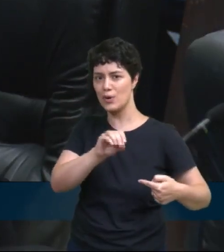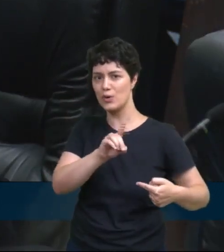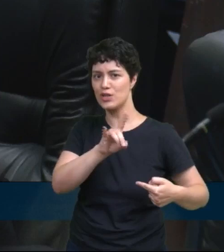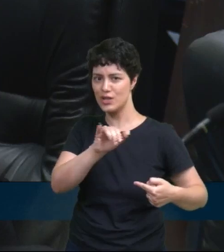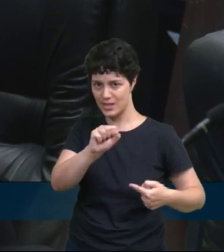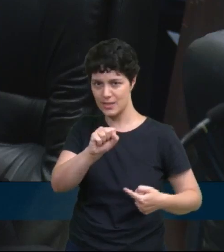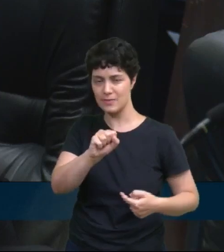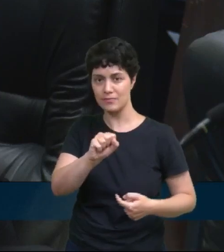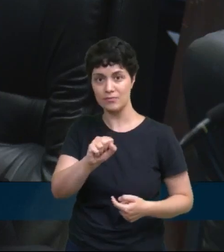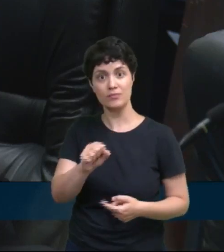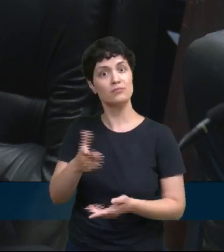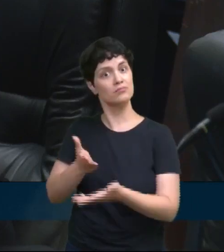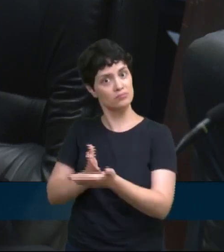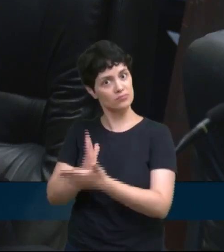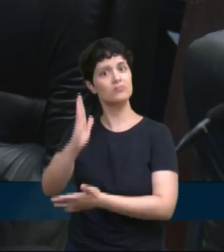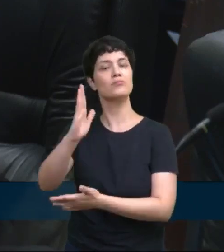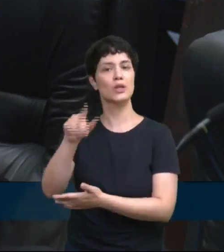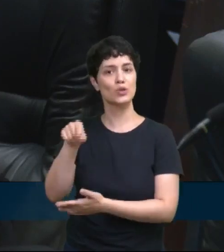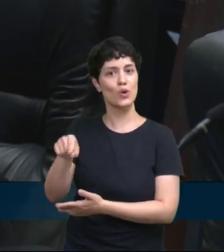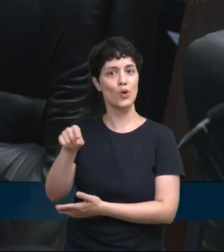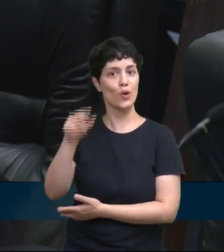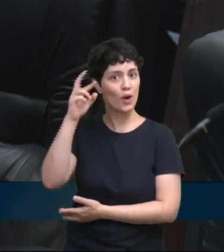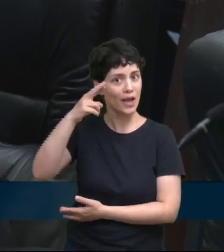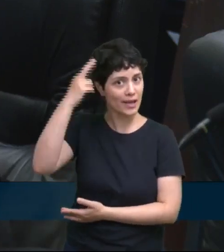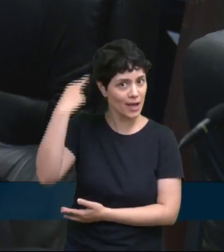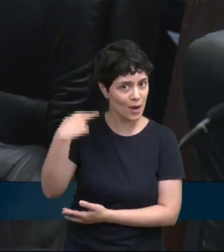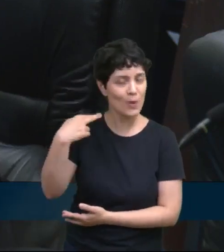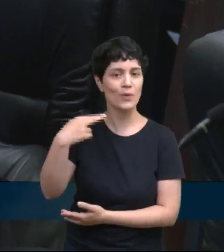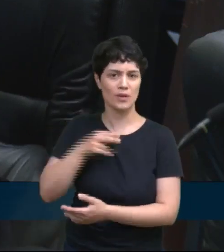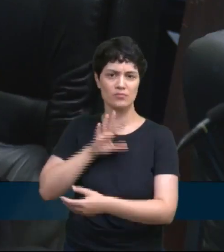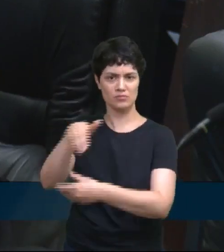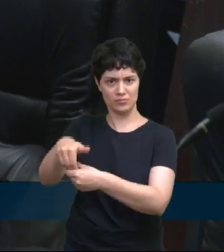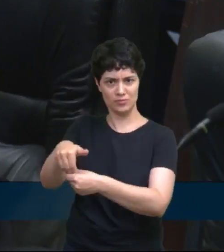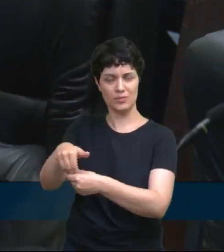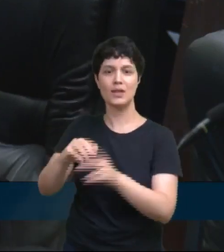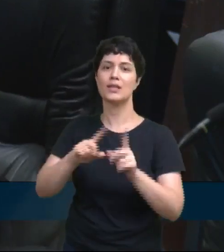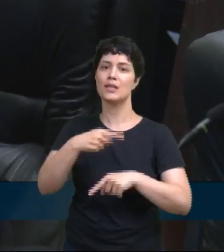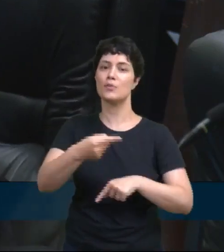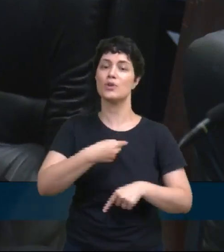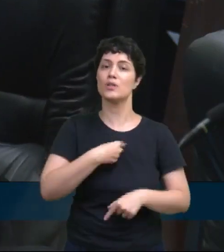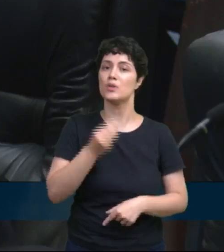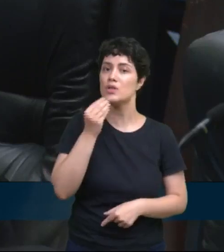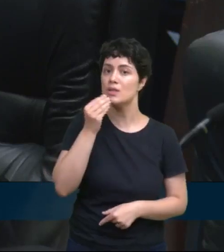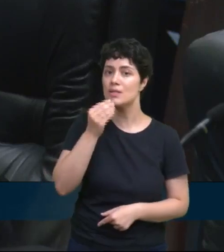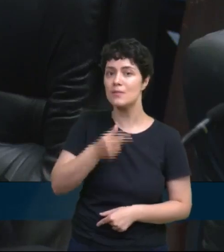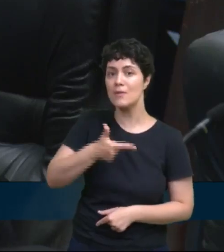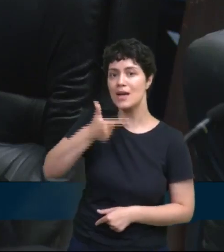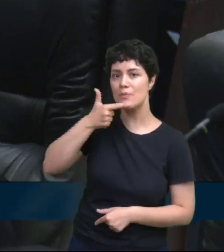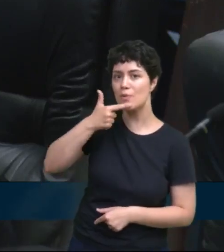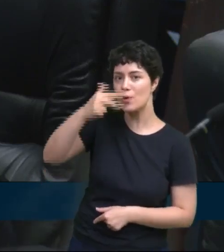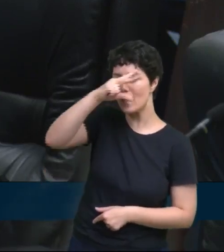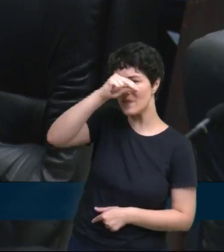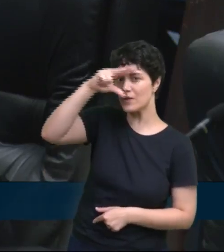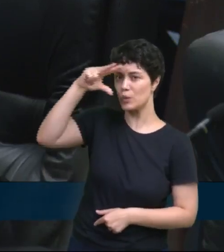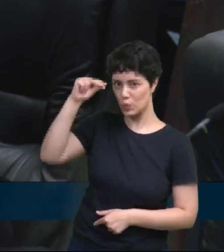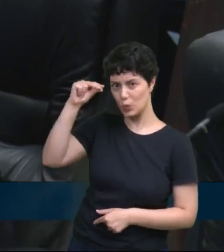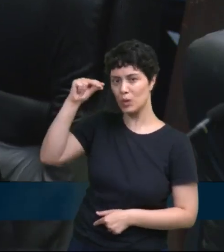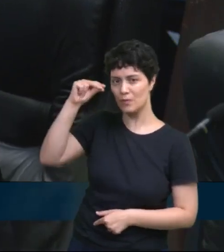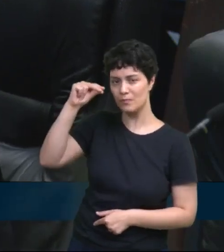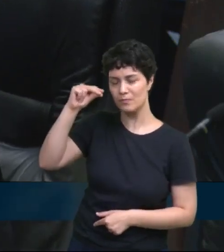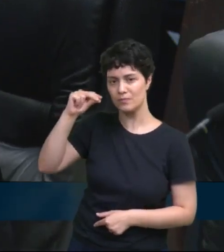para o Requião. Depois tive a oportunidade de ser candidato a prefeito de Campo Mourão, daí o Requião ficou do outro lado, apoiou o meu